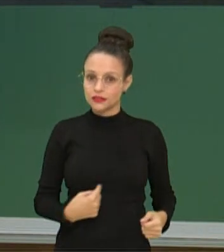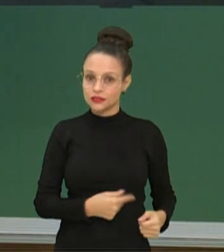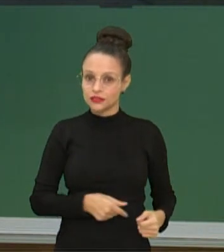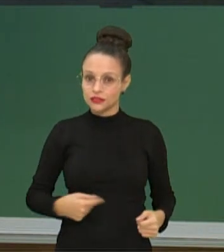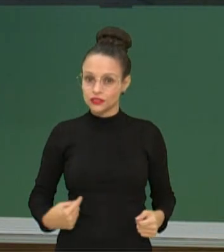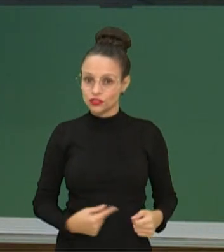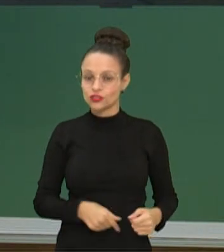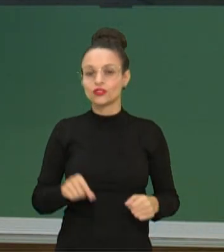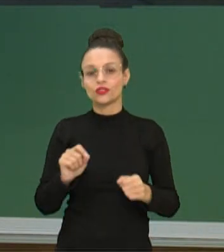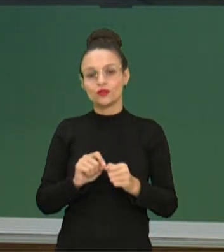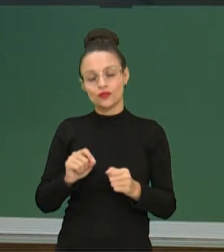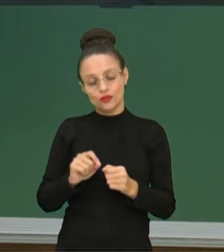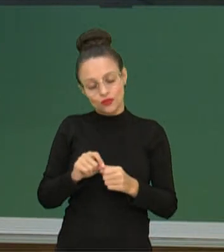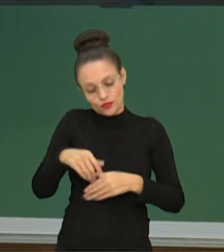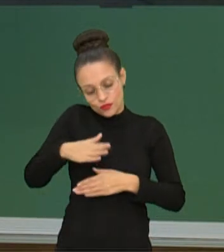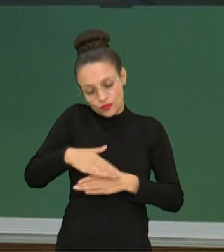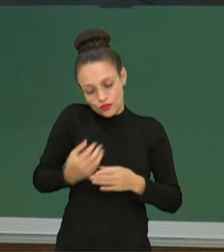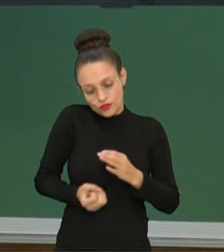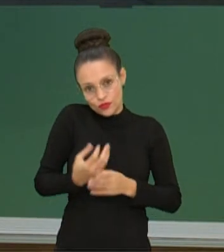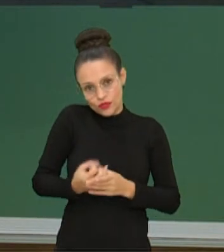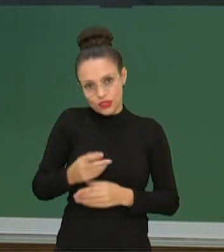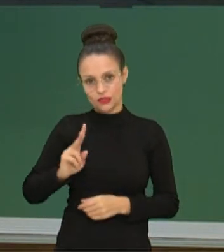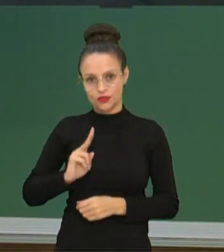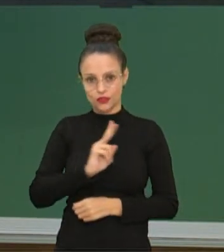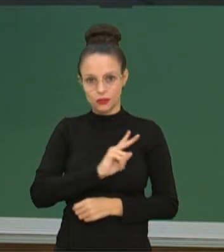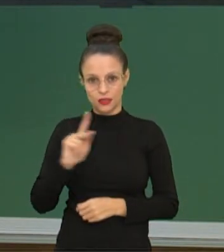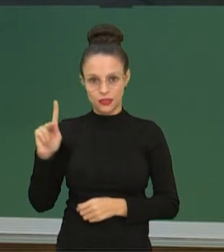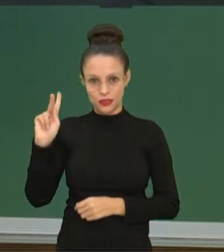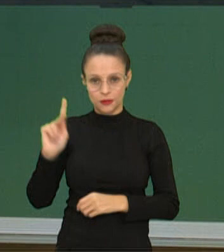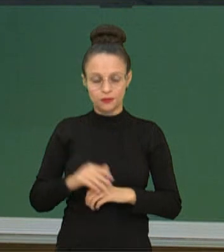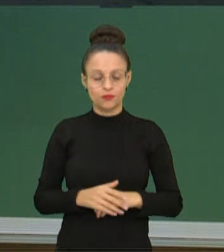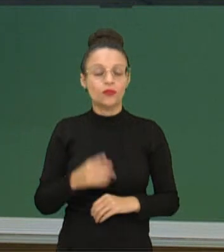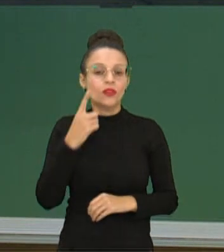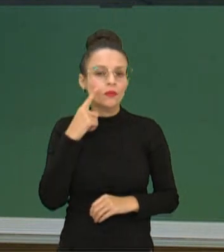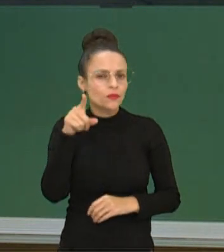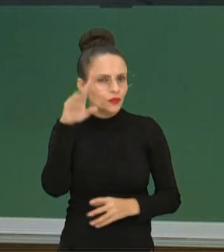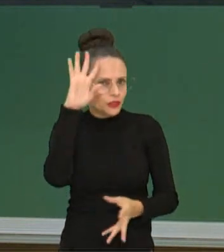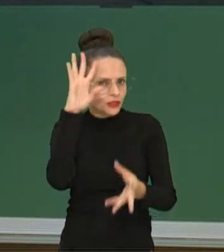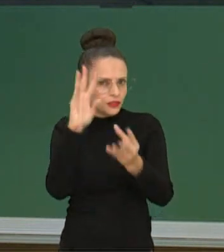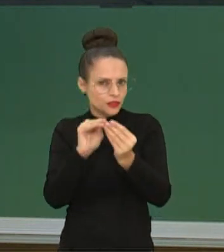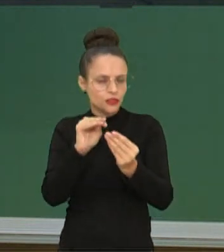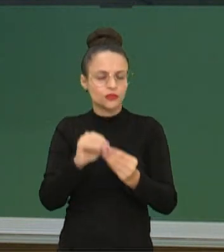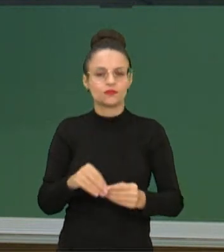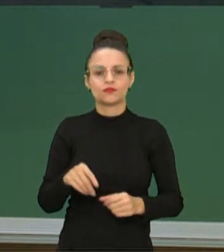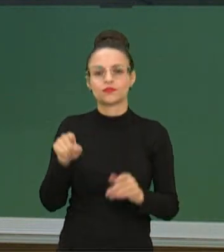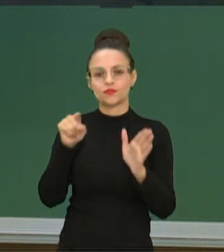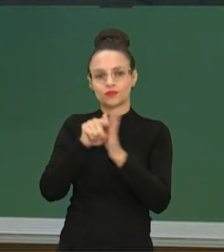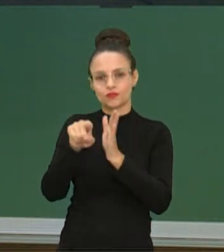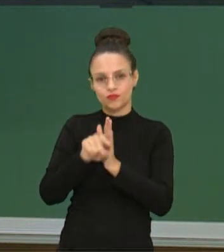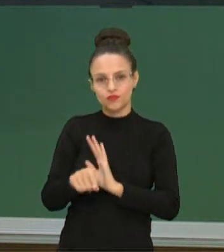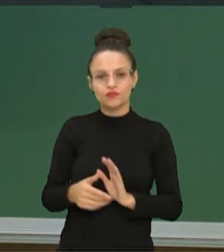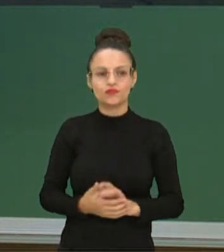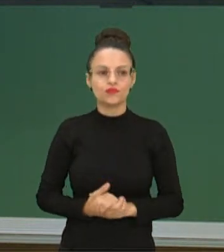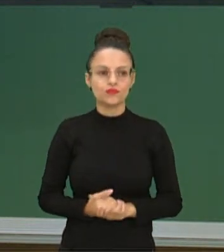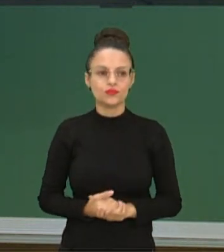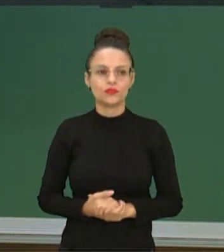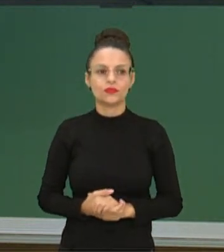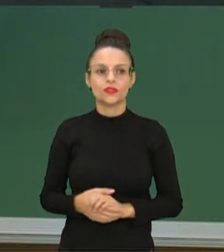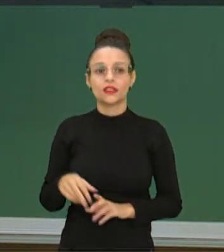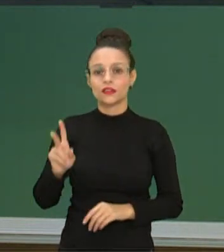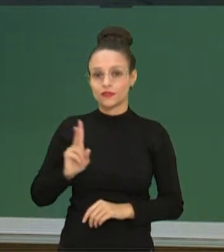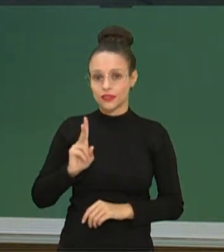vitamina K, certo? Vamos ver se você está entendendo? Vamos fazer um quiz?